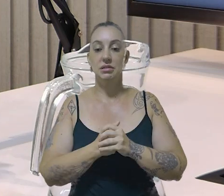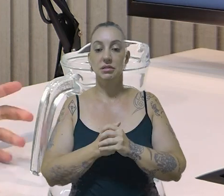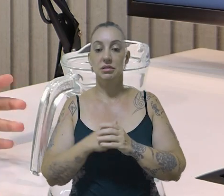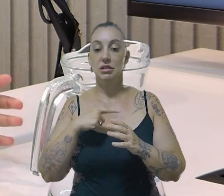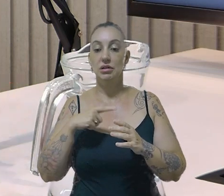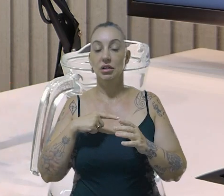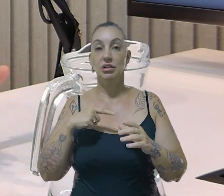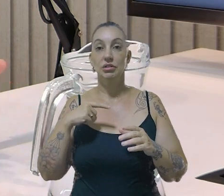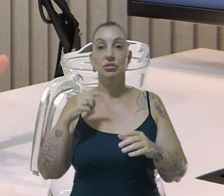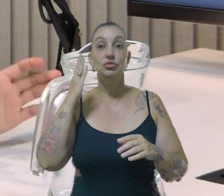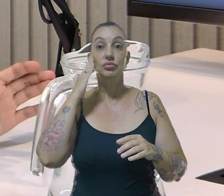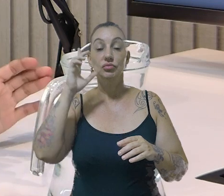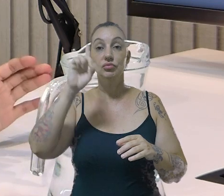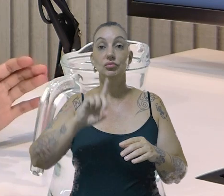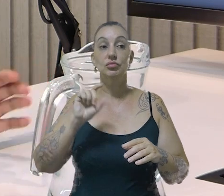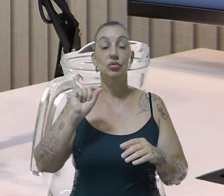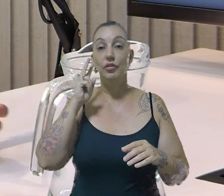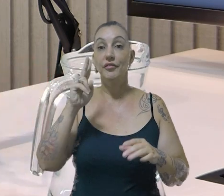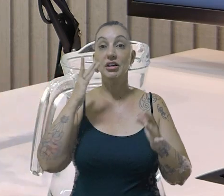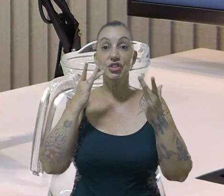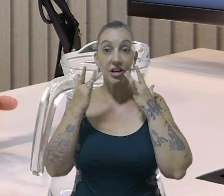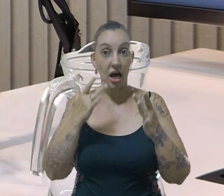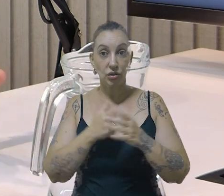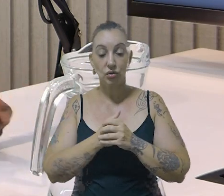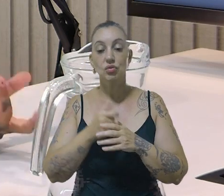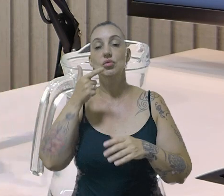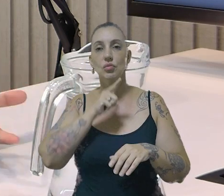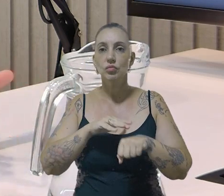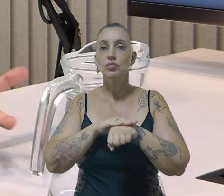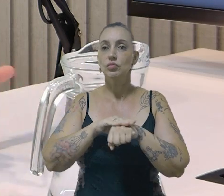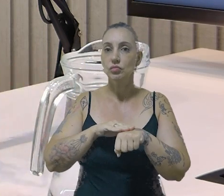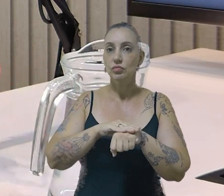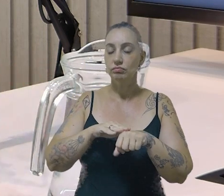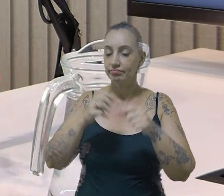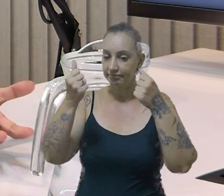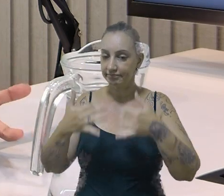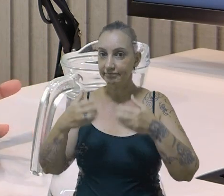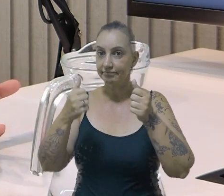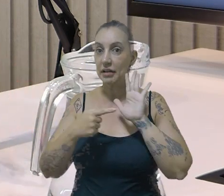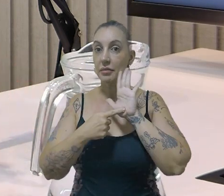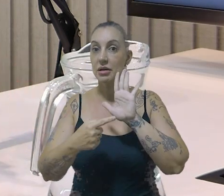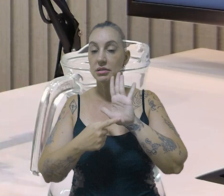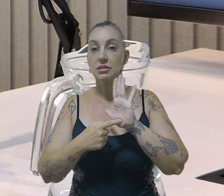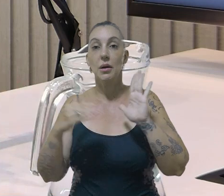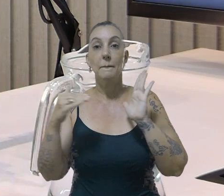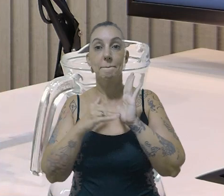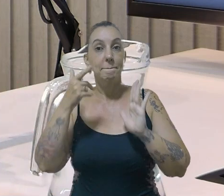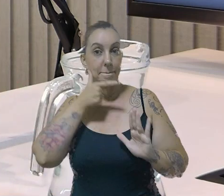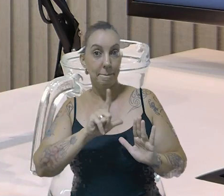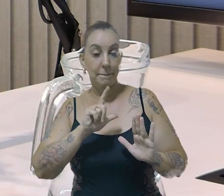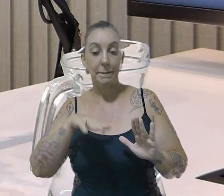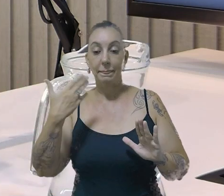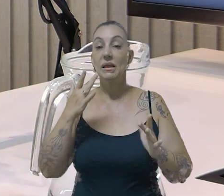que só vai entender o que que é a luz quando vê no teatro assim você vai conversando e explicando e apresentando o máximo que você consegue mas quando tá